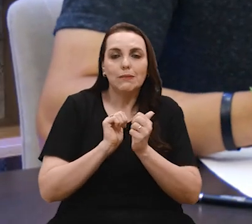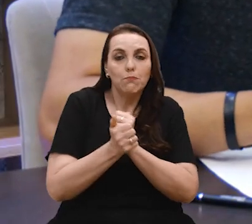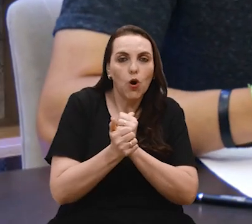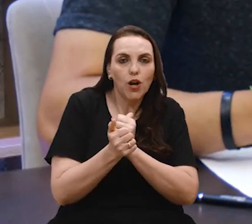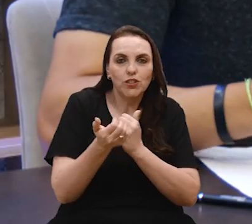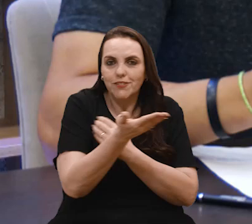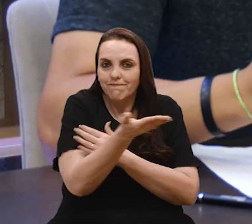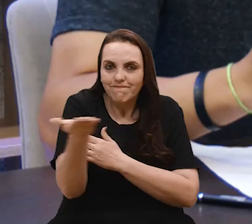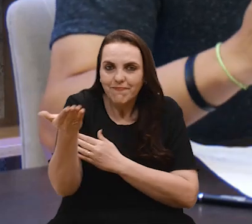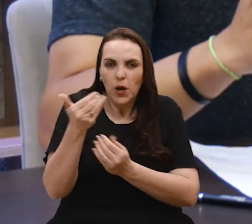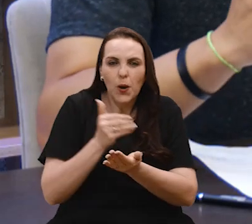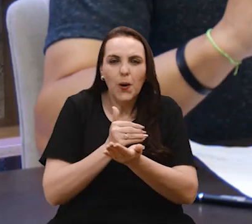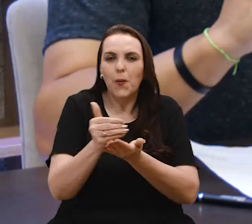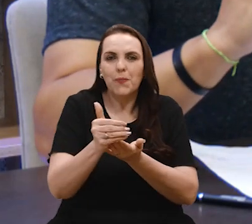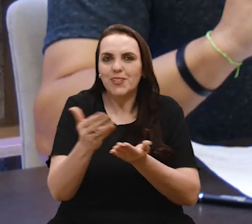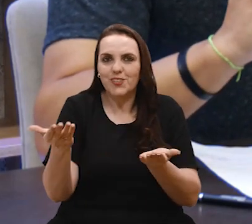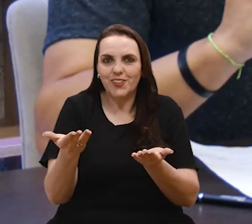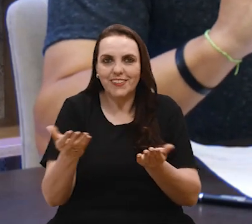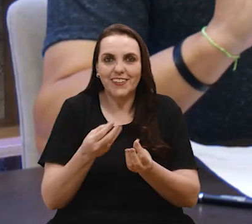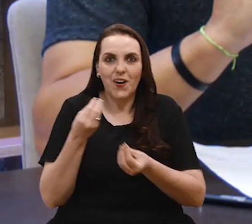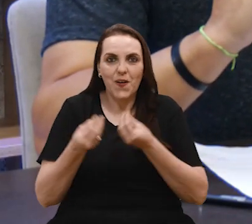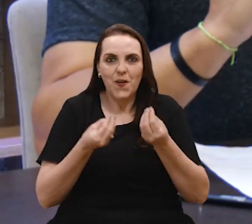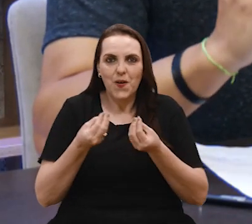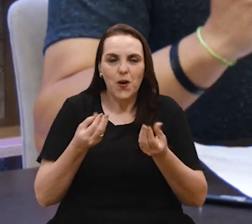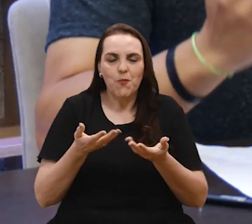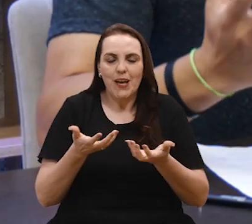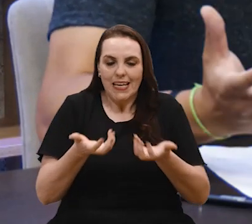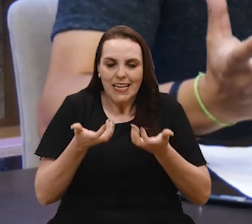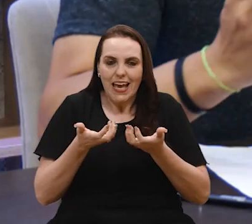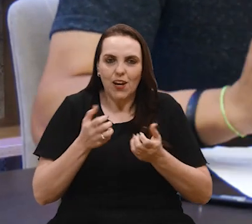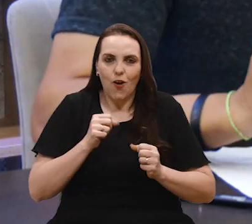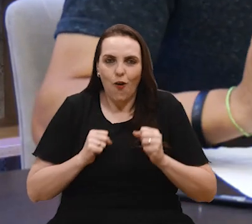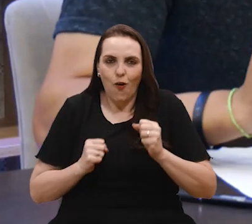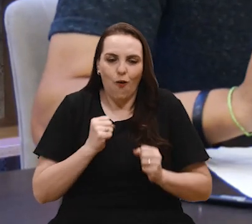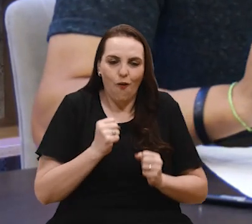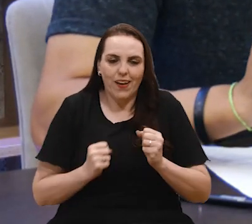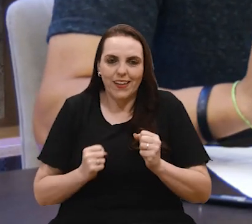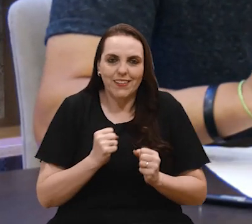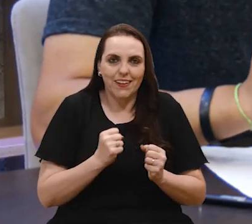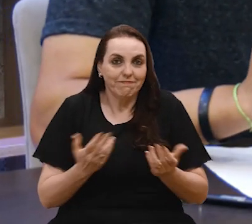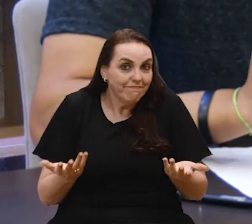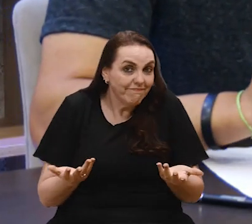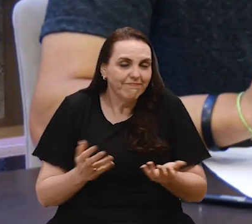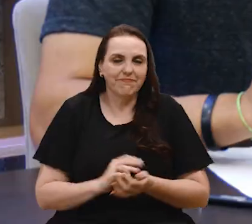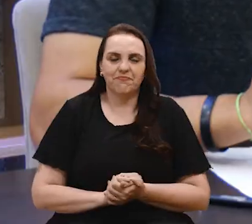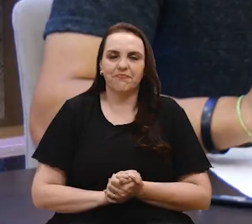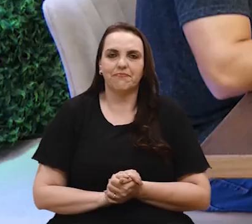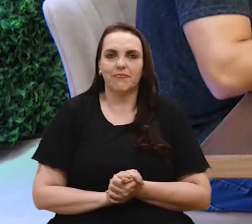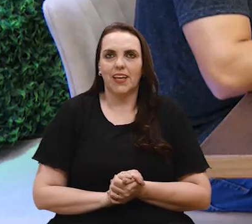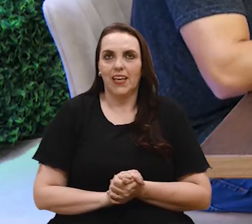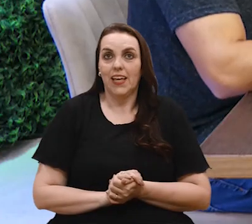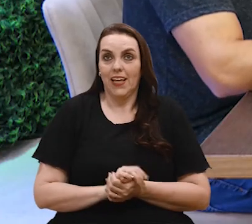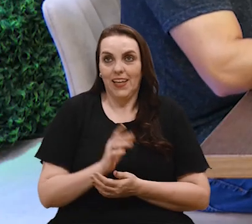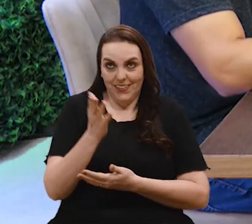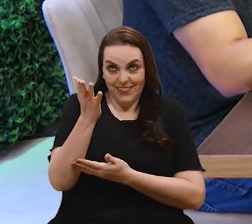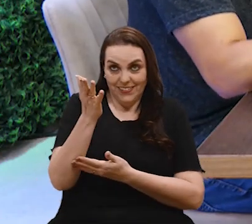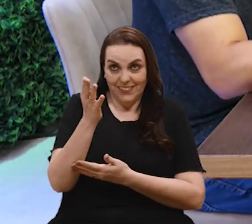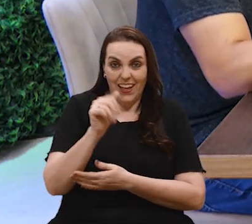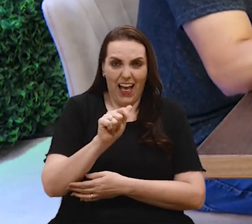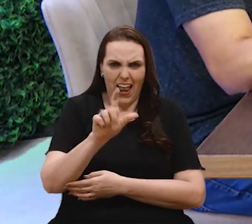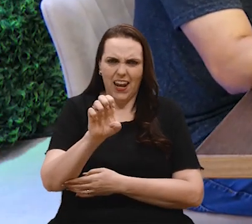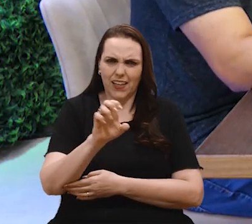até vocês? Como que essa questão de querer correr chegou até vocês? Ali, eu acho que tu é o